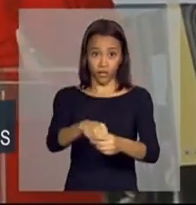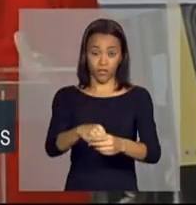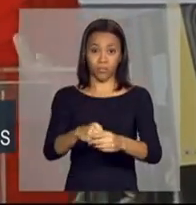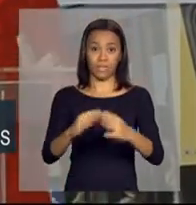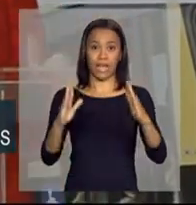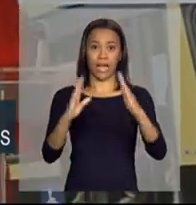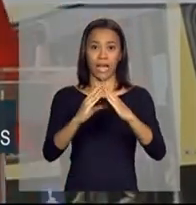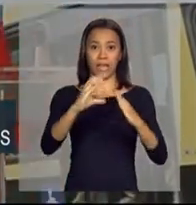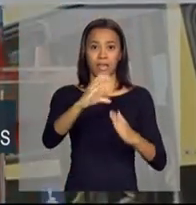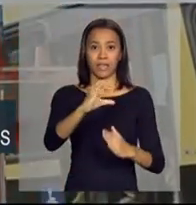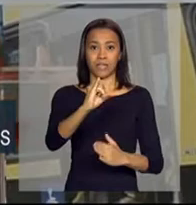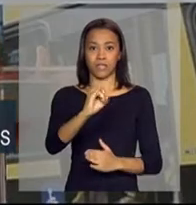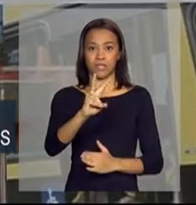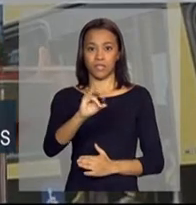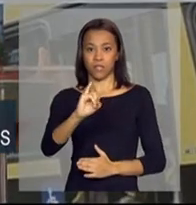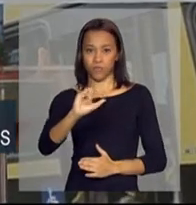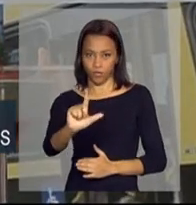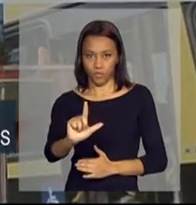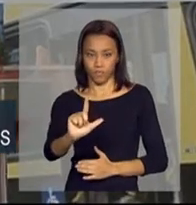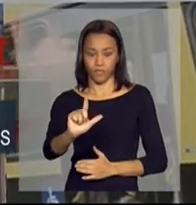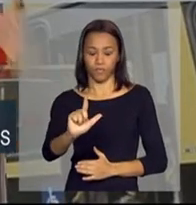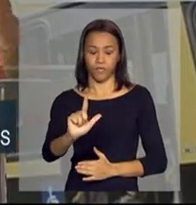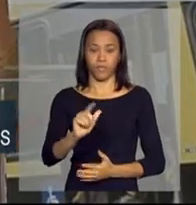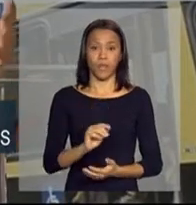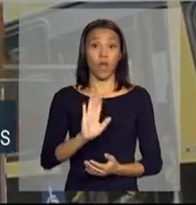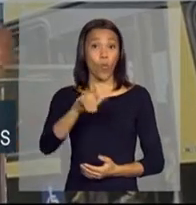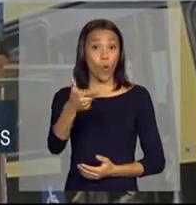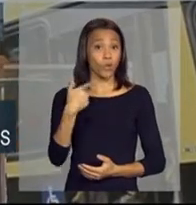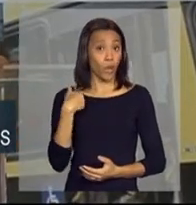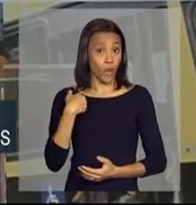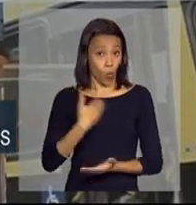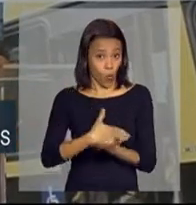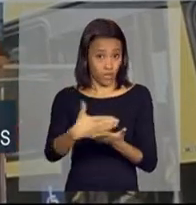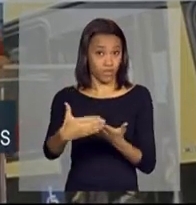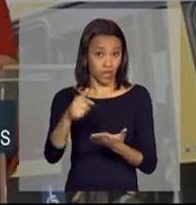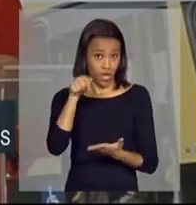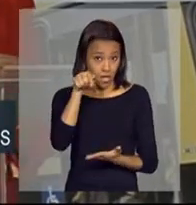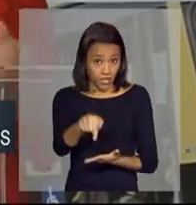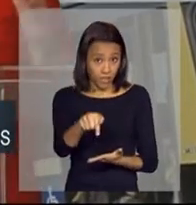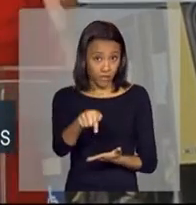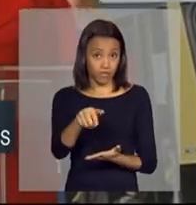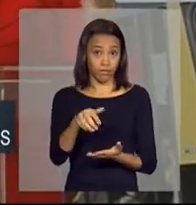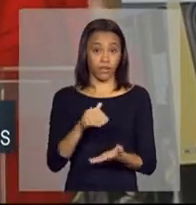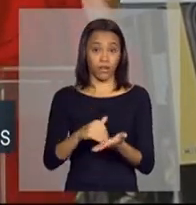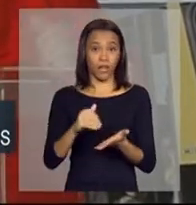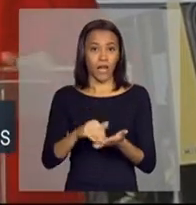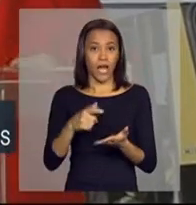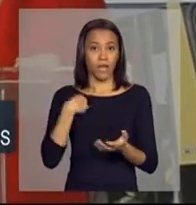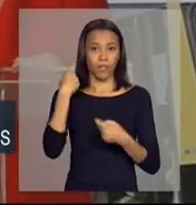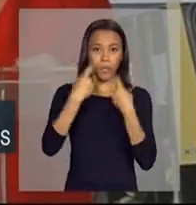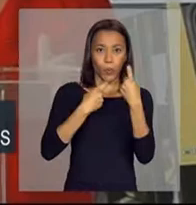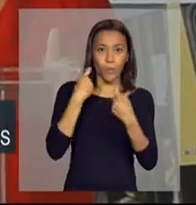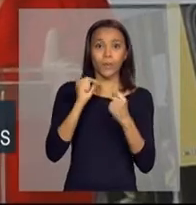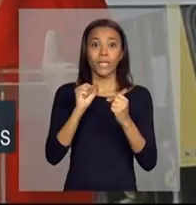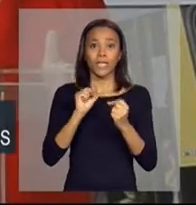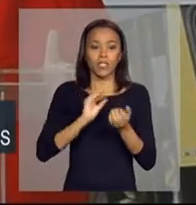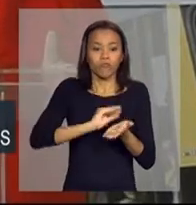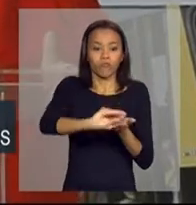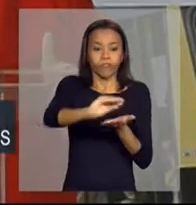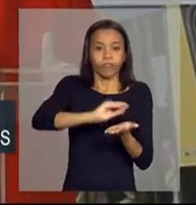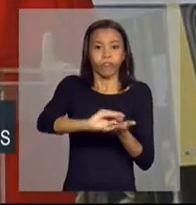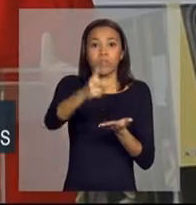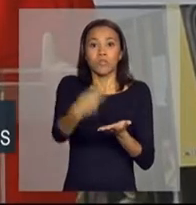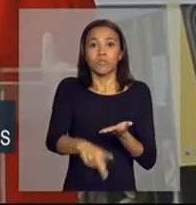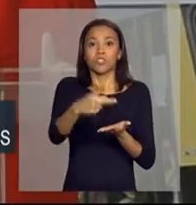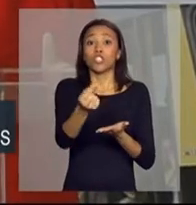Ministra-chefe da Secretaria da Casa Civil. Quando eu passei a fazer isso, eu passei a cuidar da questão dos investimentos no Brasil.